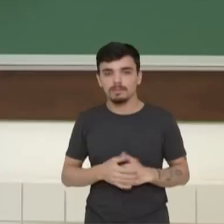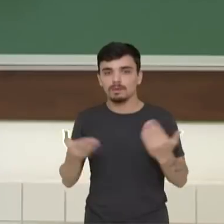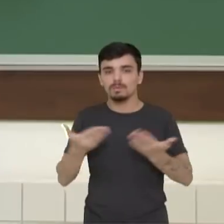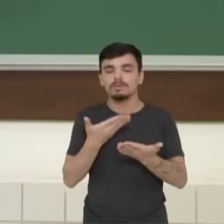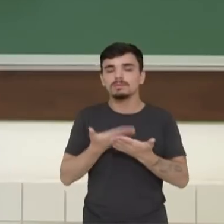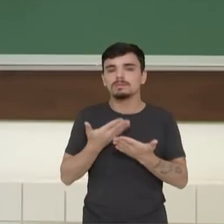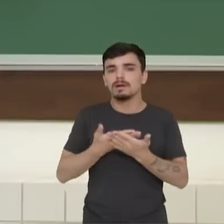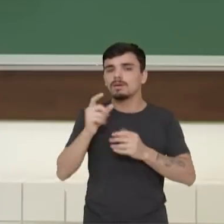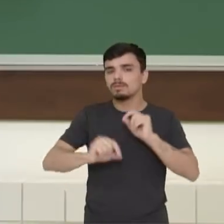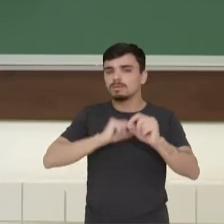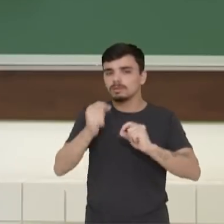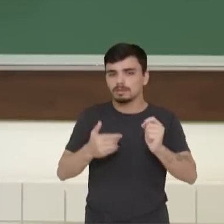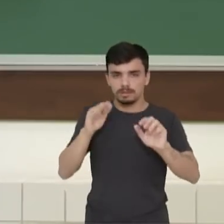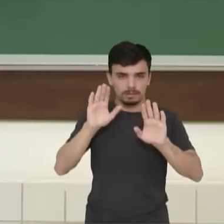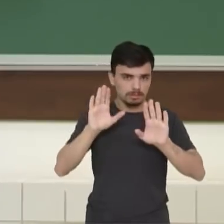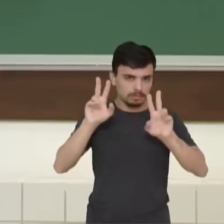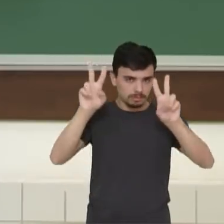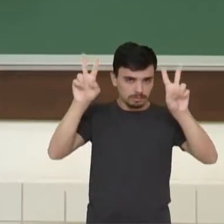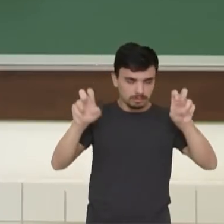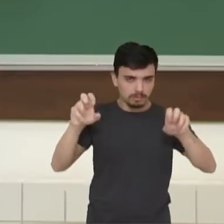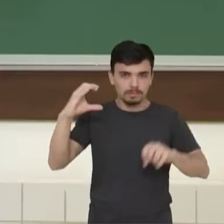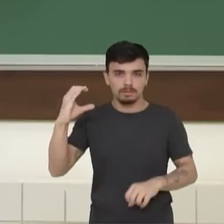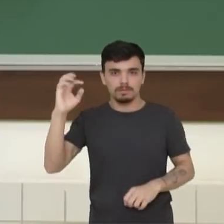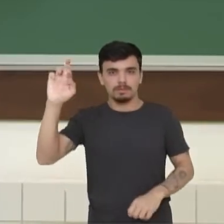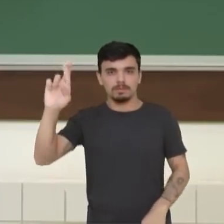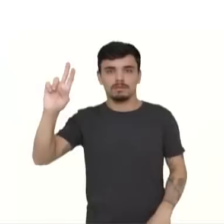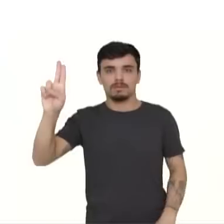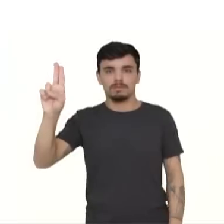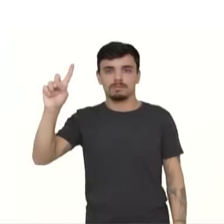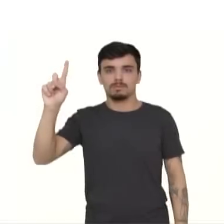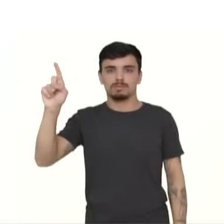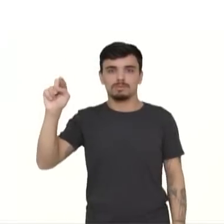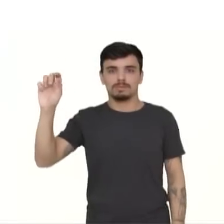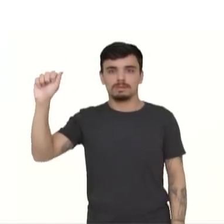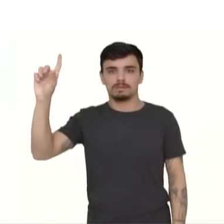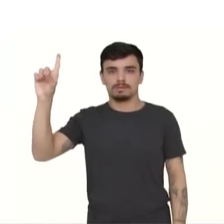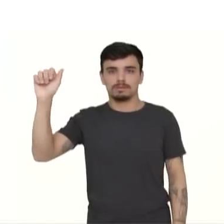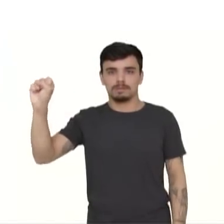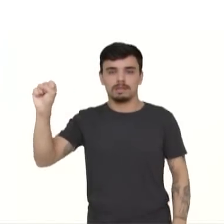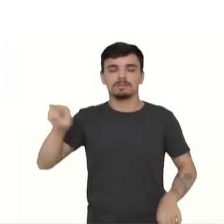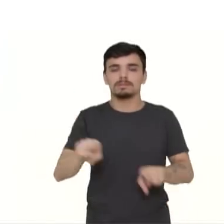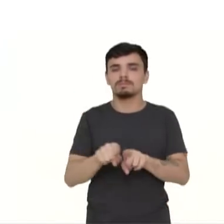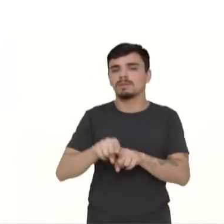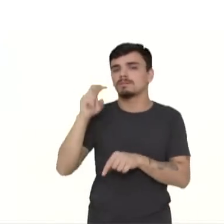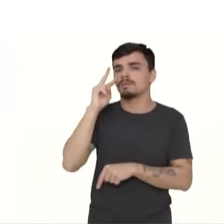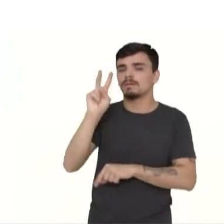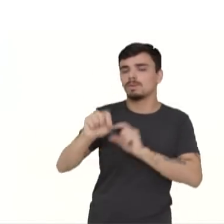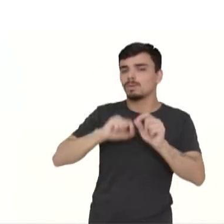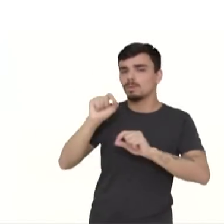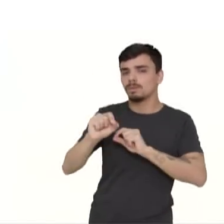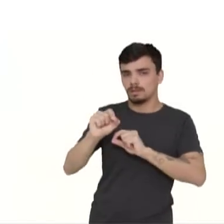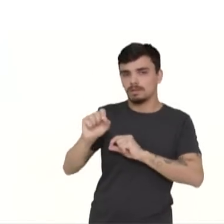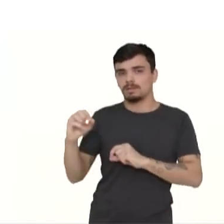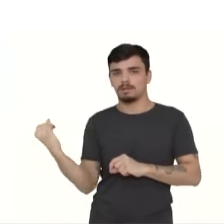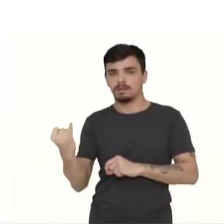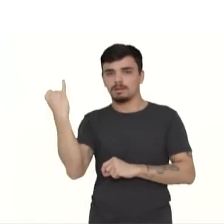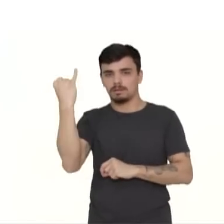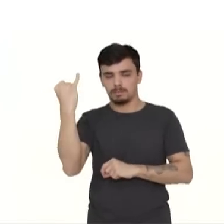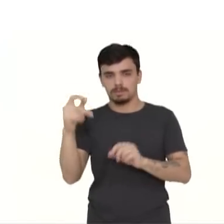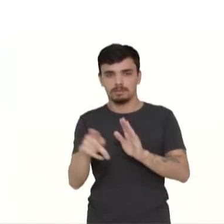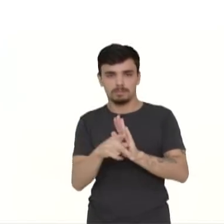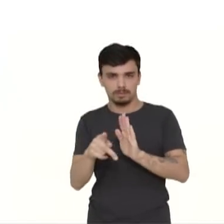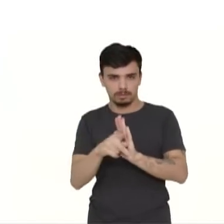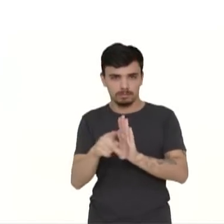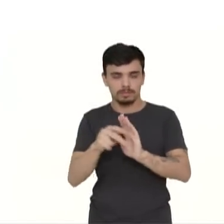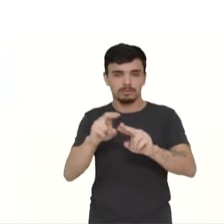hoje, nós vamos estudar as cruzadas, né? E nós vamos tentar, né, ver quais são as importâncias das